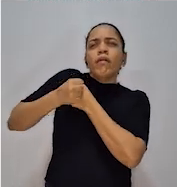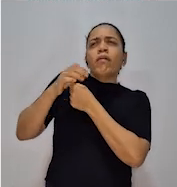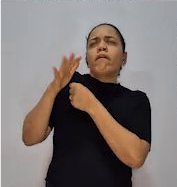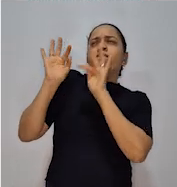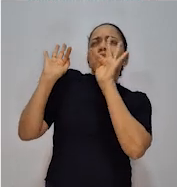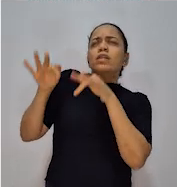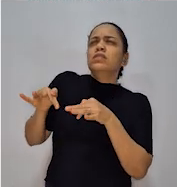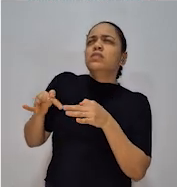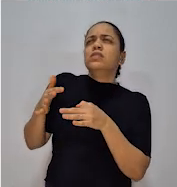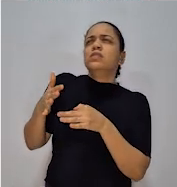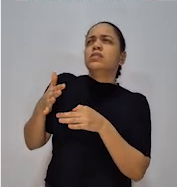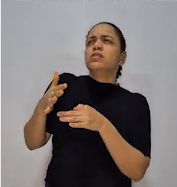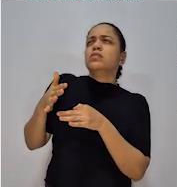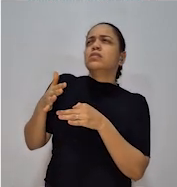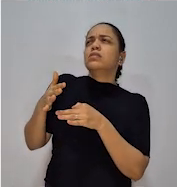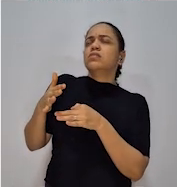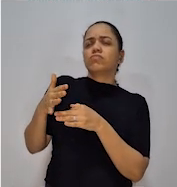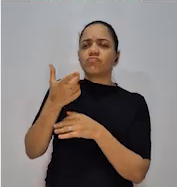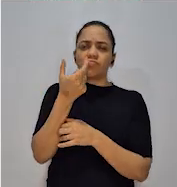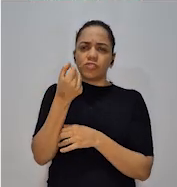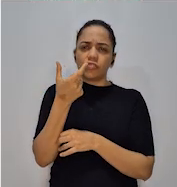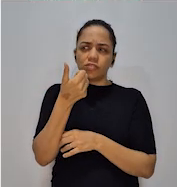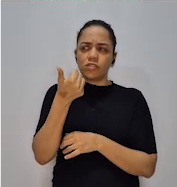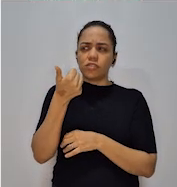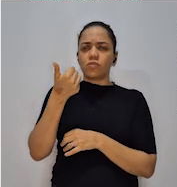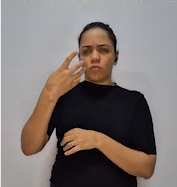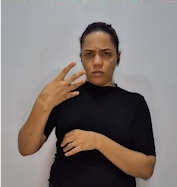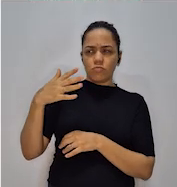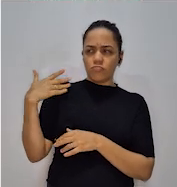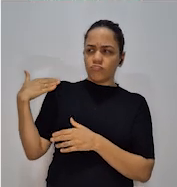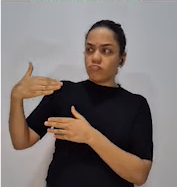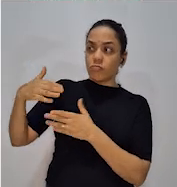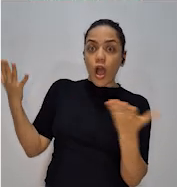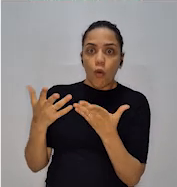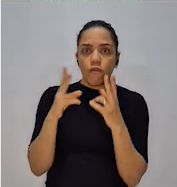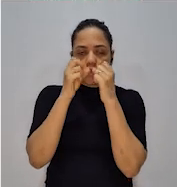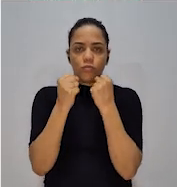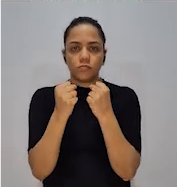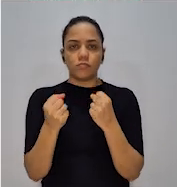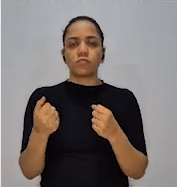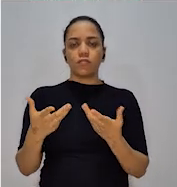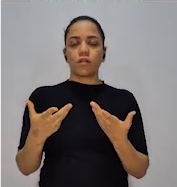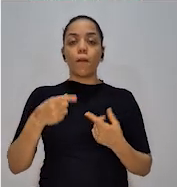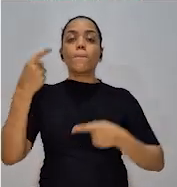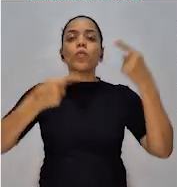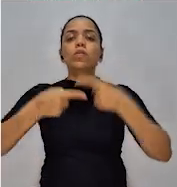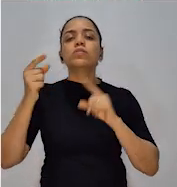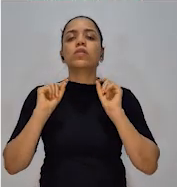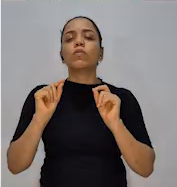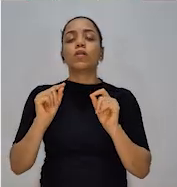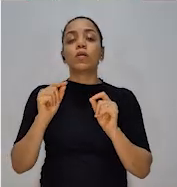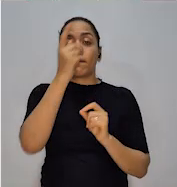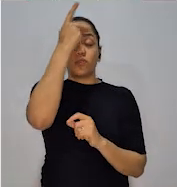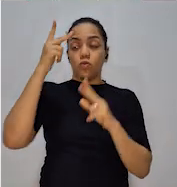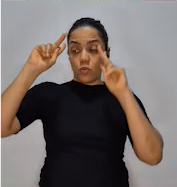ano. Muito em função das mudanças políticas, né? Mas também eu sempre falo que é um pouco do desejo mesmo do